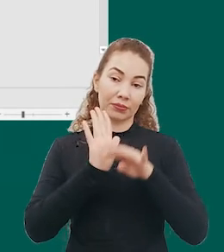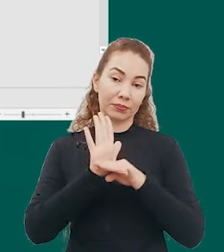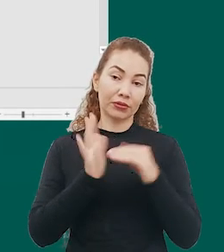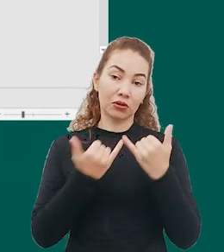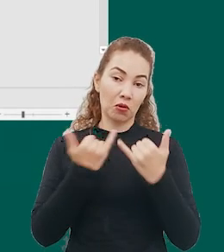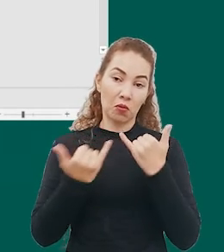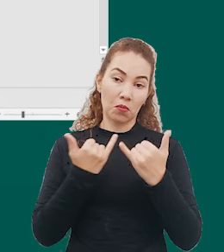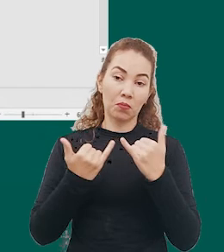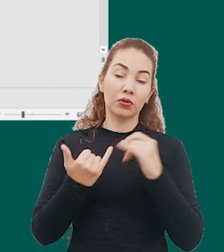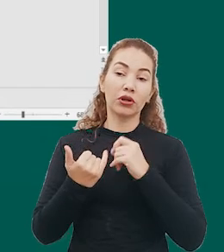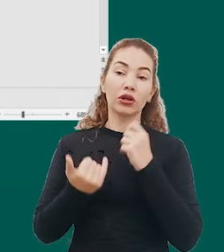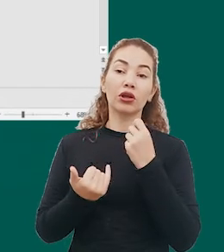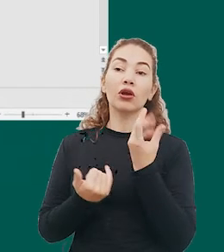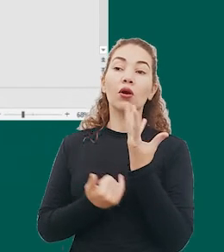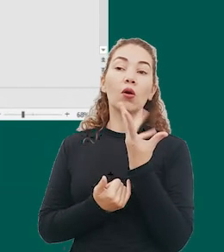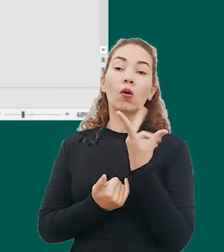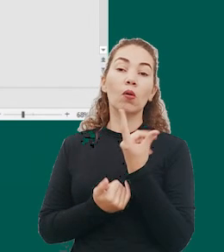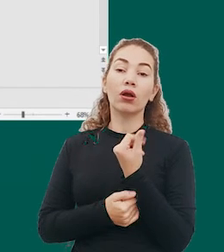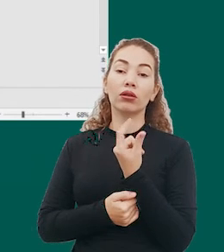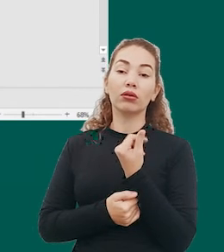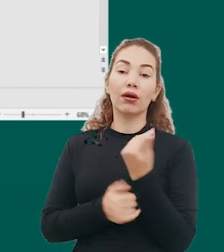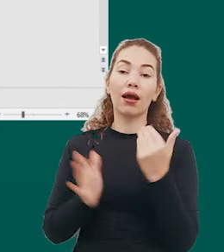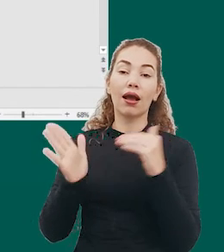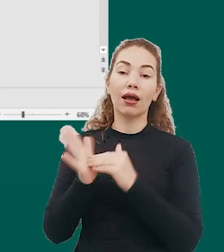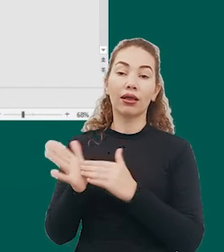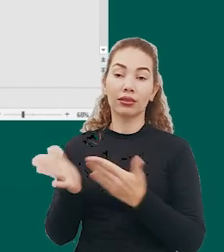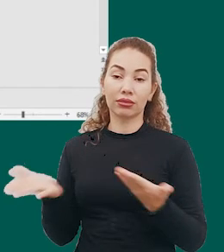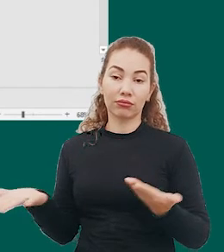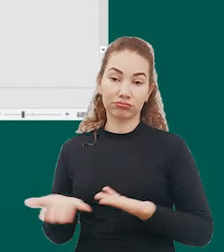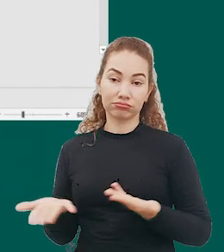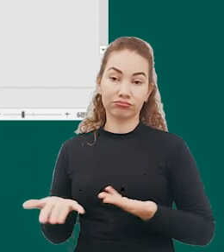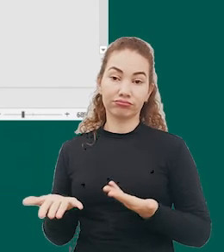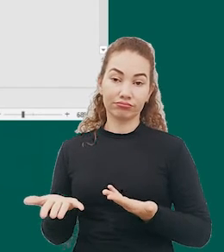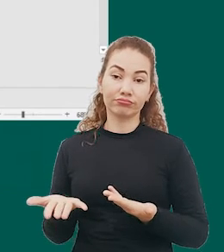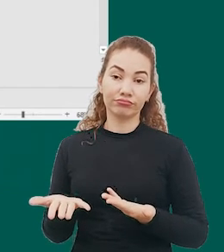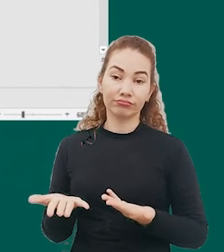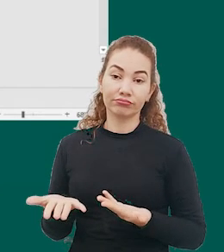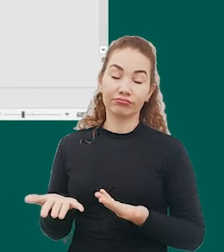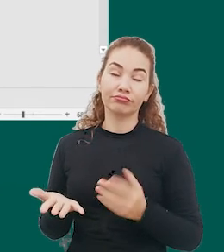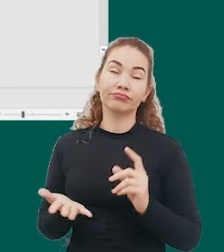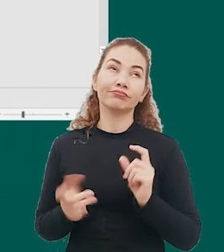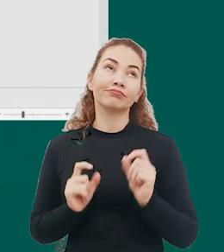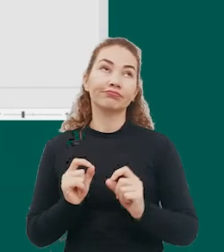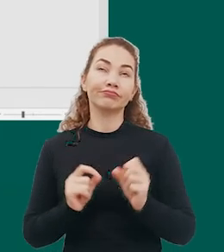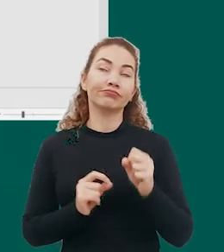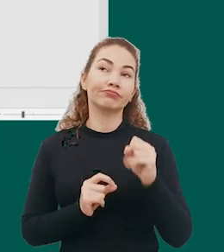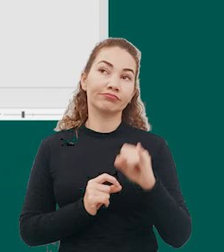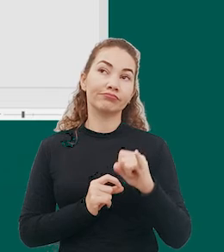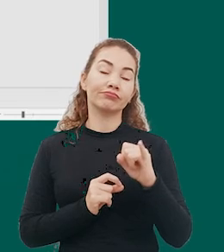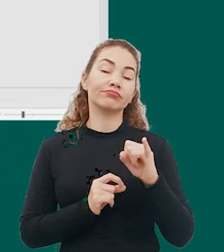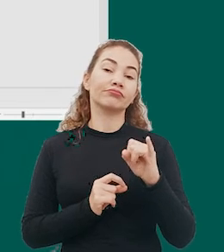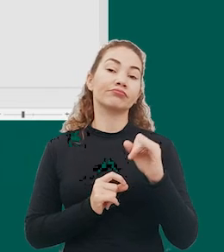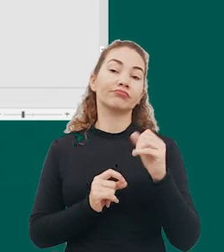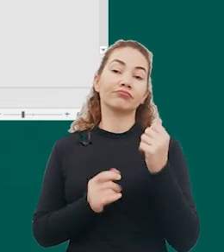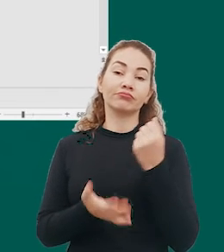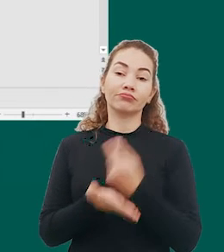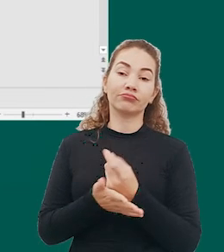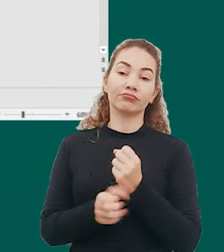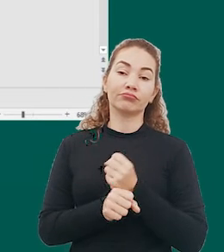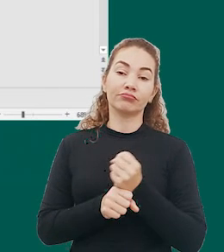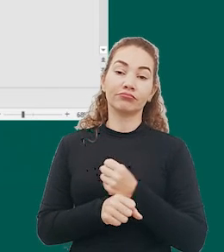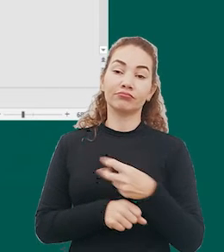estar informando o valor pago por ele até o momento. Vamos supor que é um imóvel que eu adquiri no ano